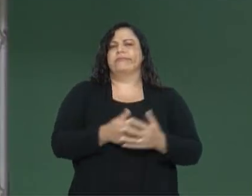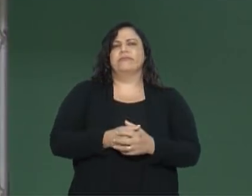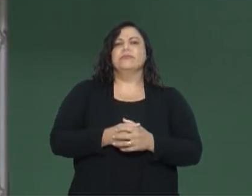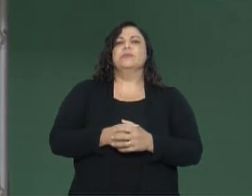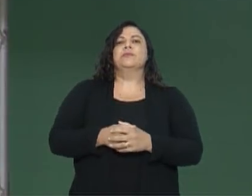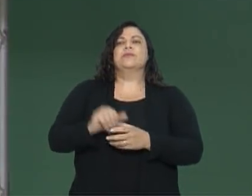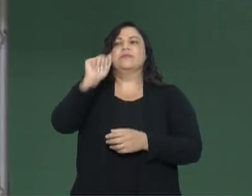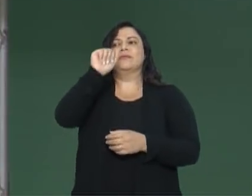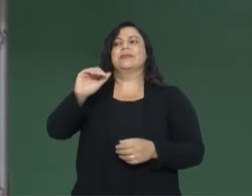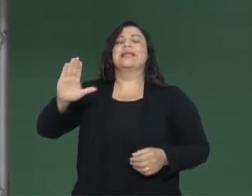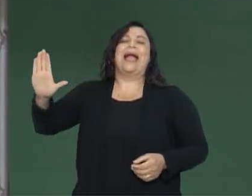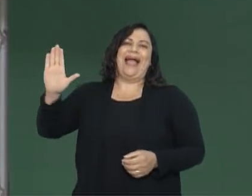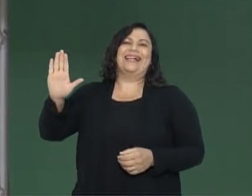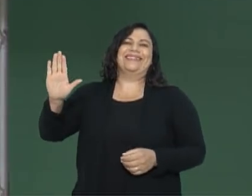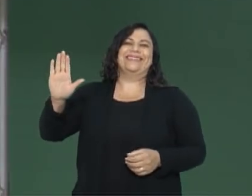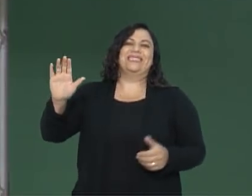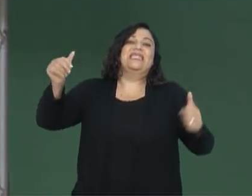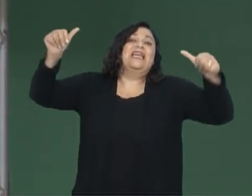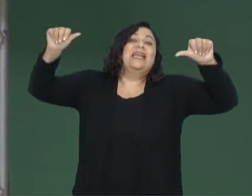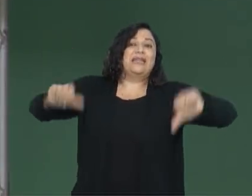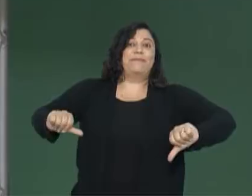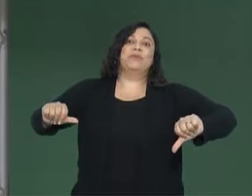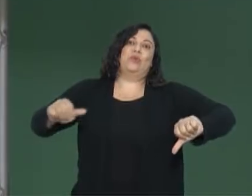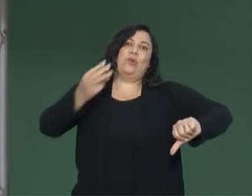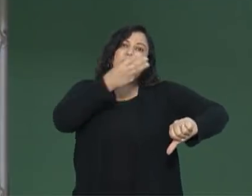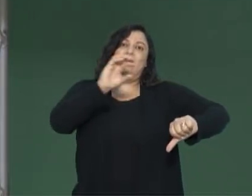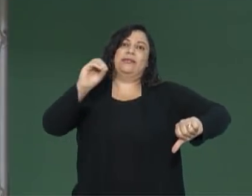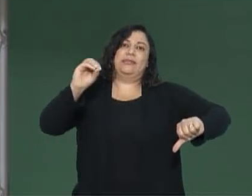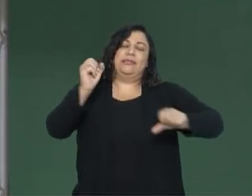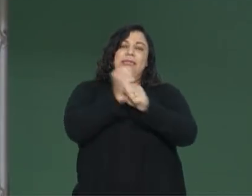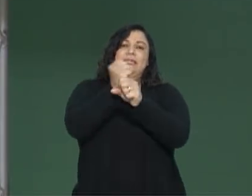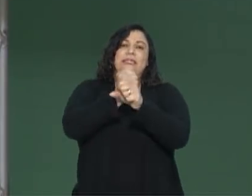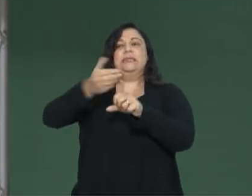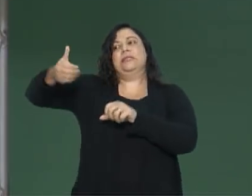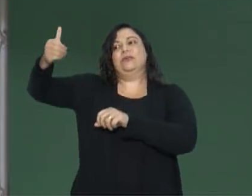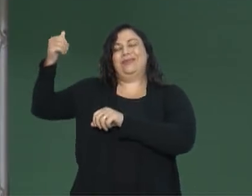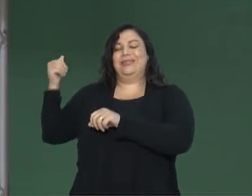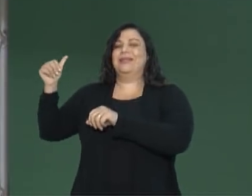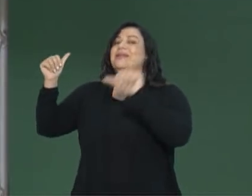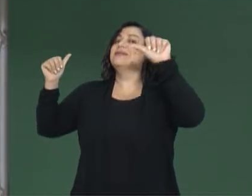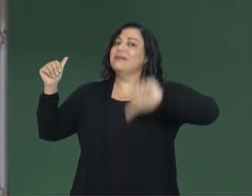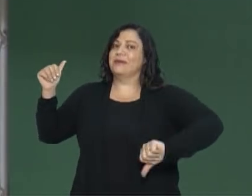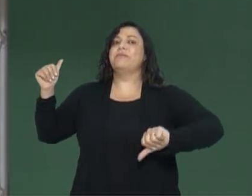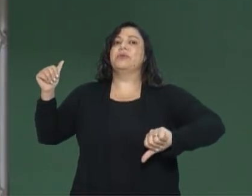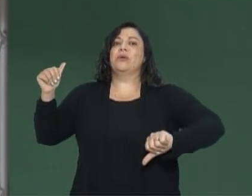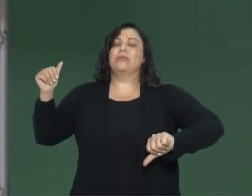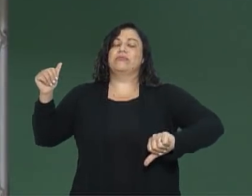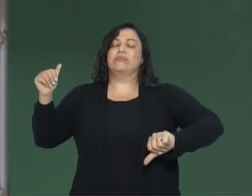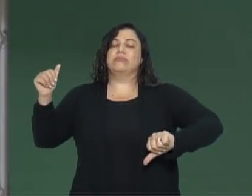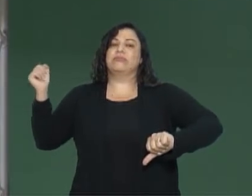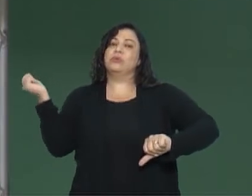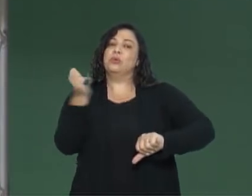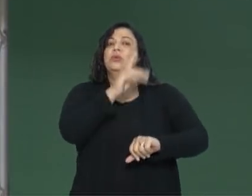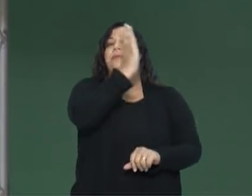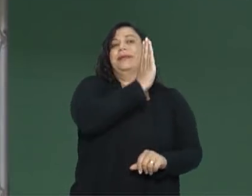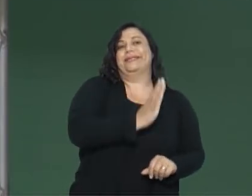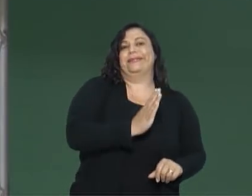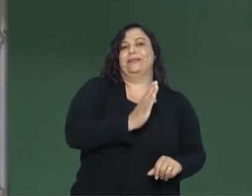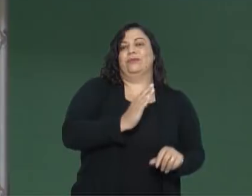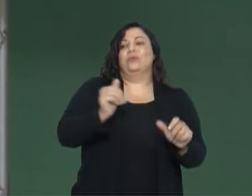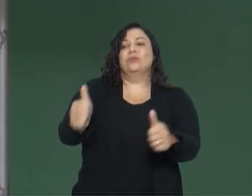eram piores do que o Brasil há 30 anos. Muito piores. O que deu certo? Investimento